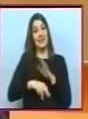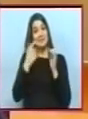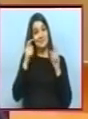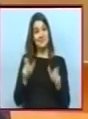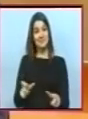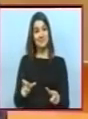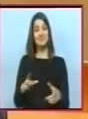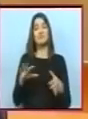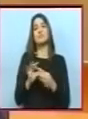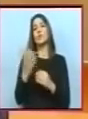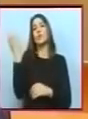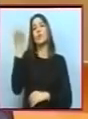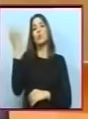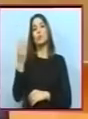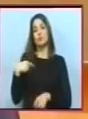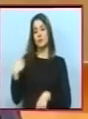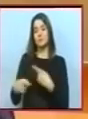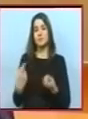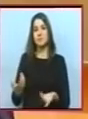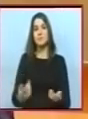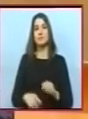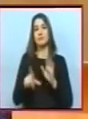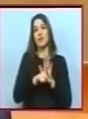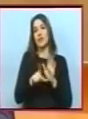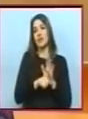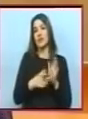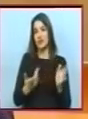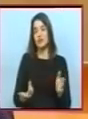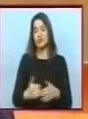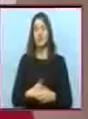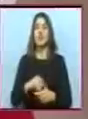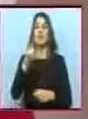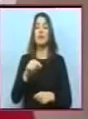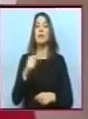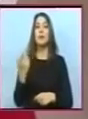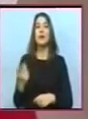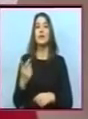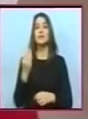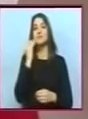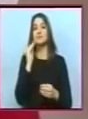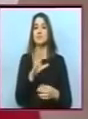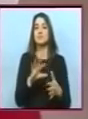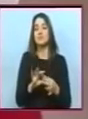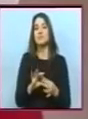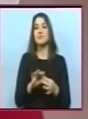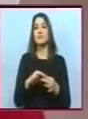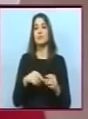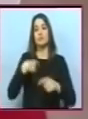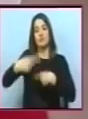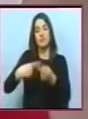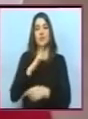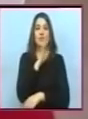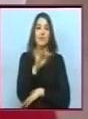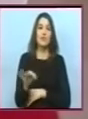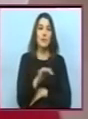com a nossa tradição jurídica, do direito romano-germânico, e tem a ver com tudo isso, quer em matéria de sucessões e